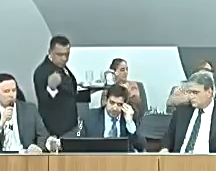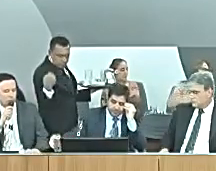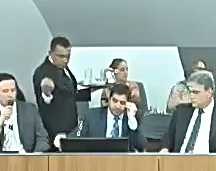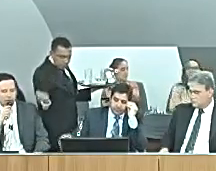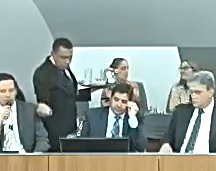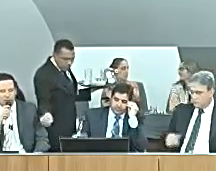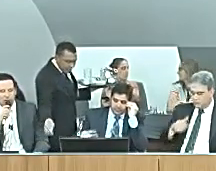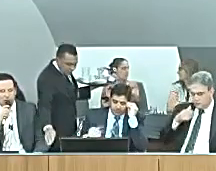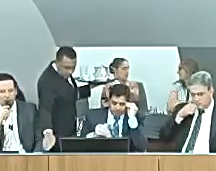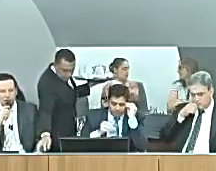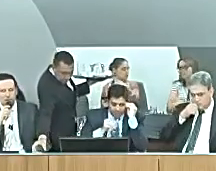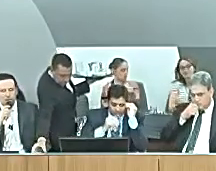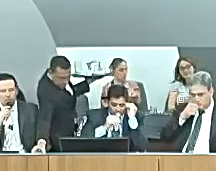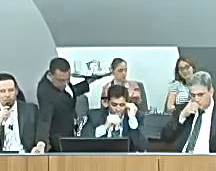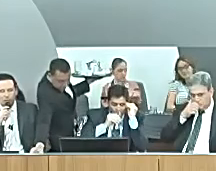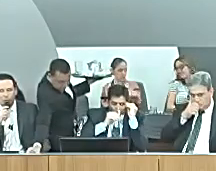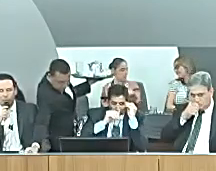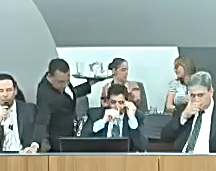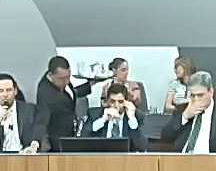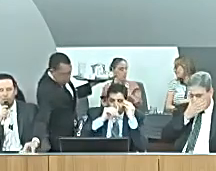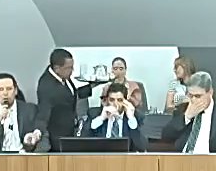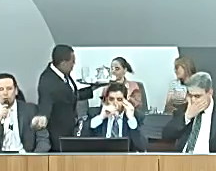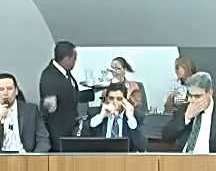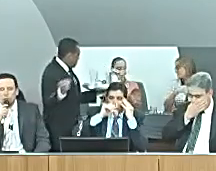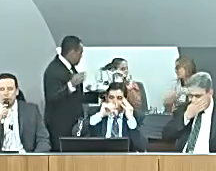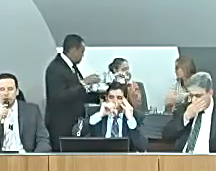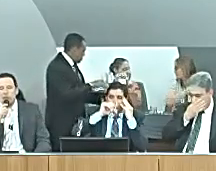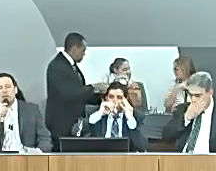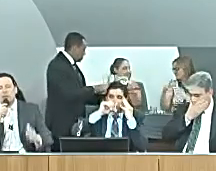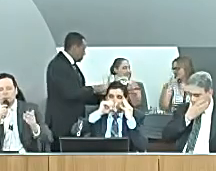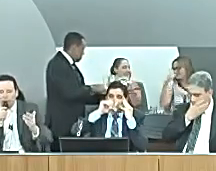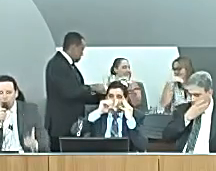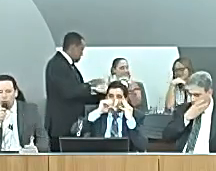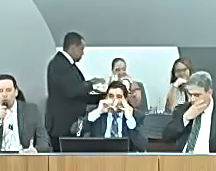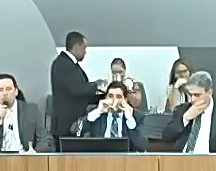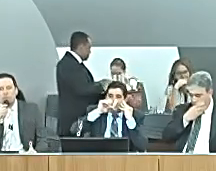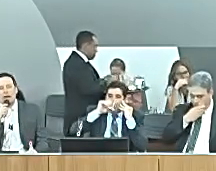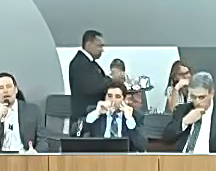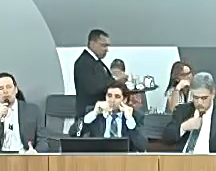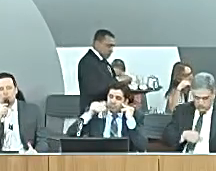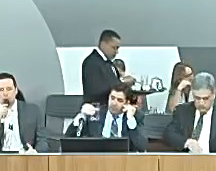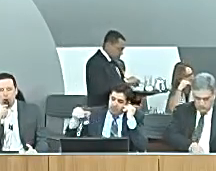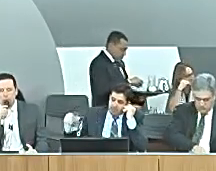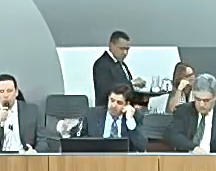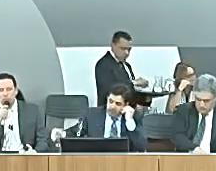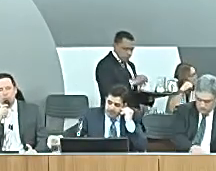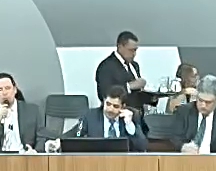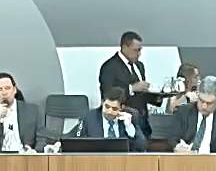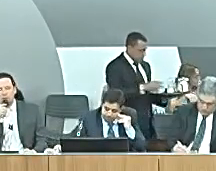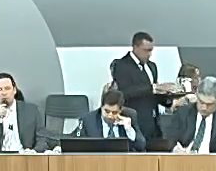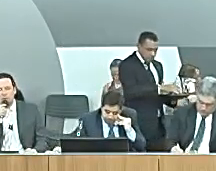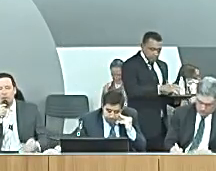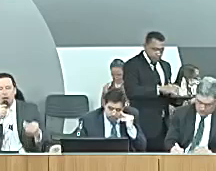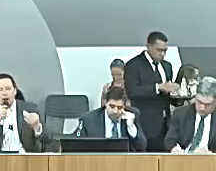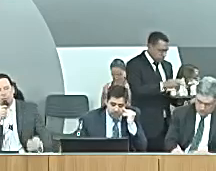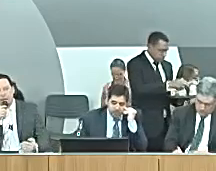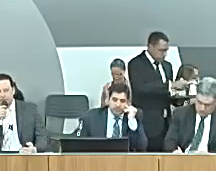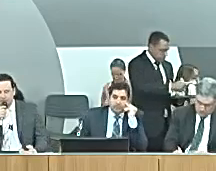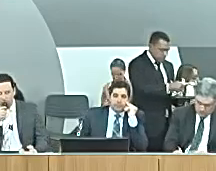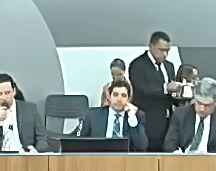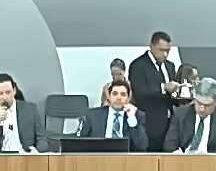como diz o nosso presidente aqui sargento rodrigues quando ele falou da sua contribuição